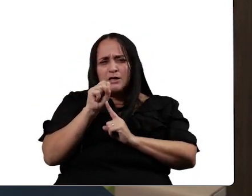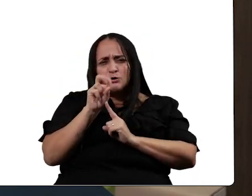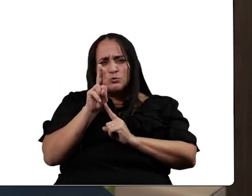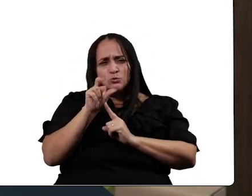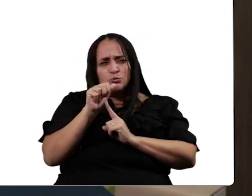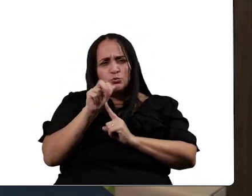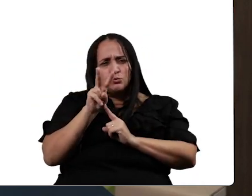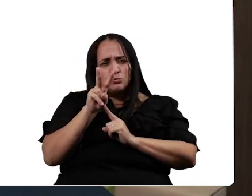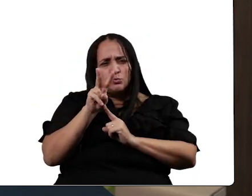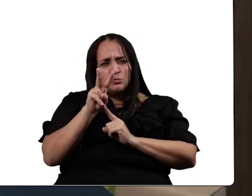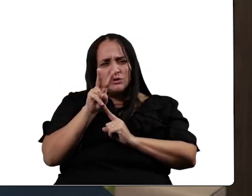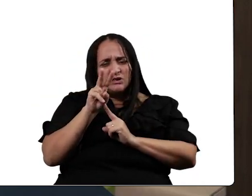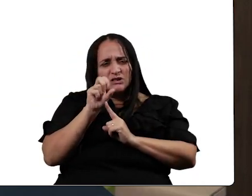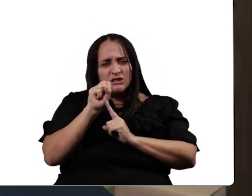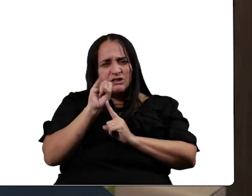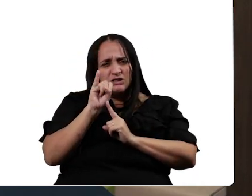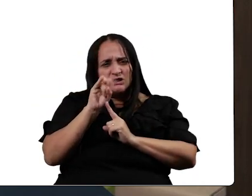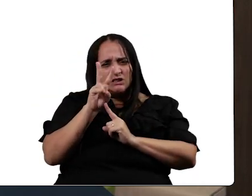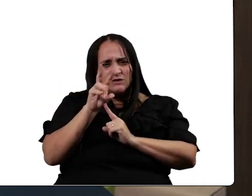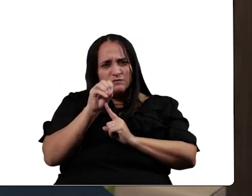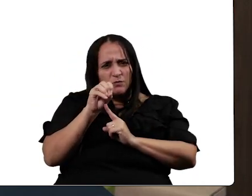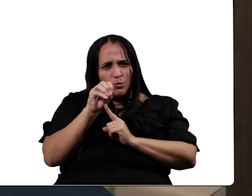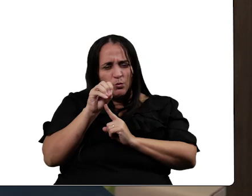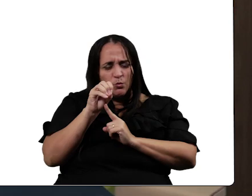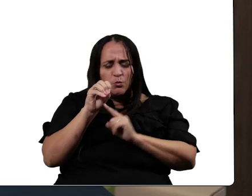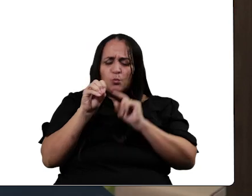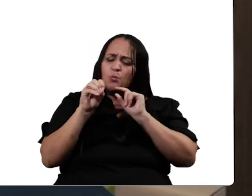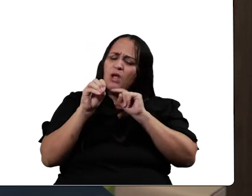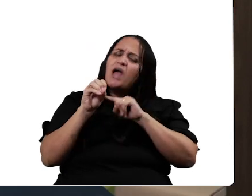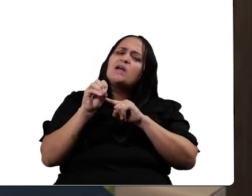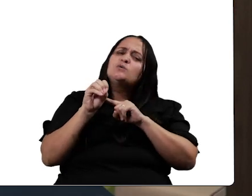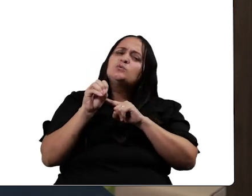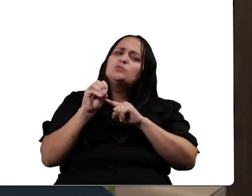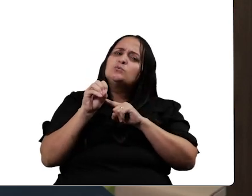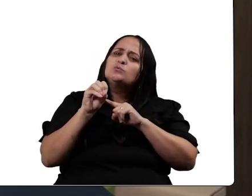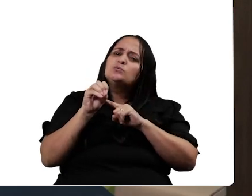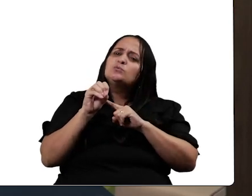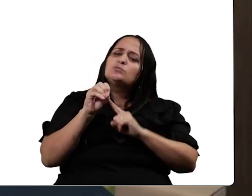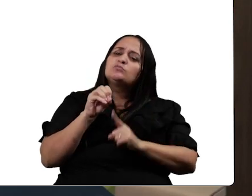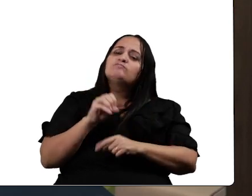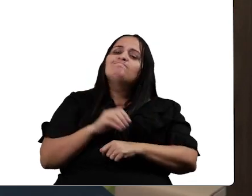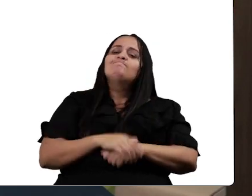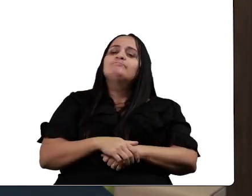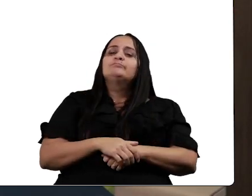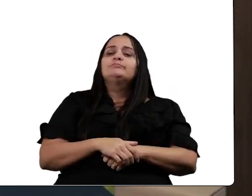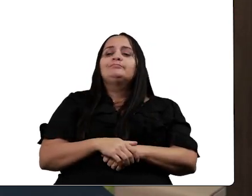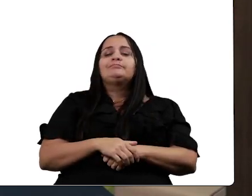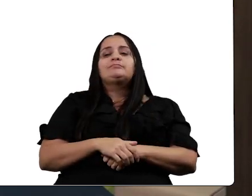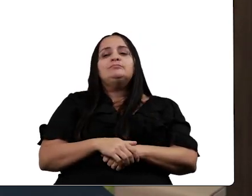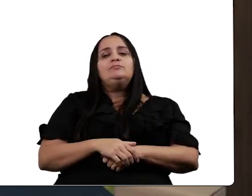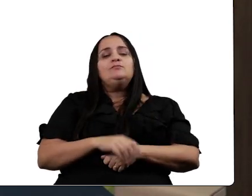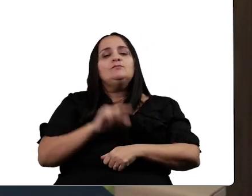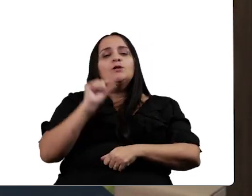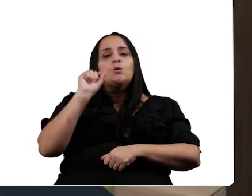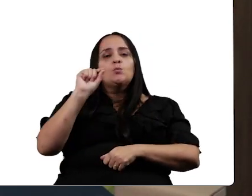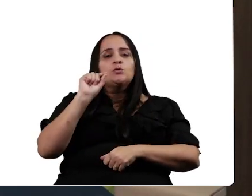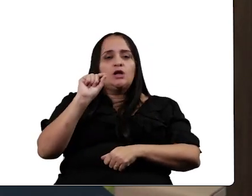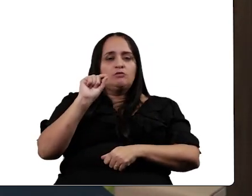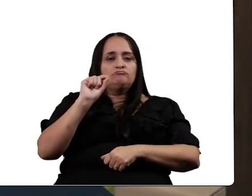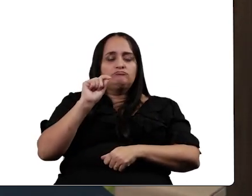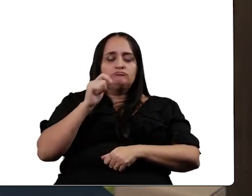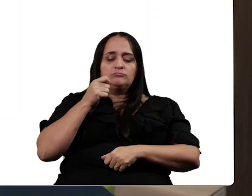convencimento. Anota aí para você não esquecer o que é persuasivo. Persuasivo é que ele quer